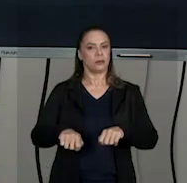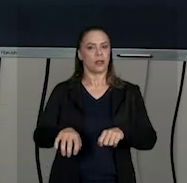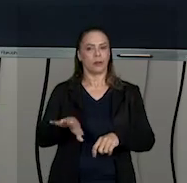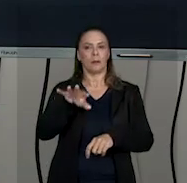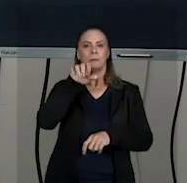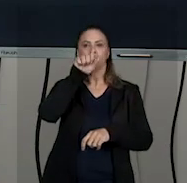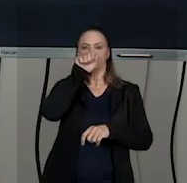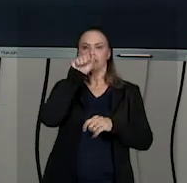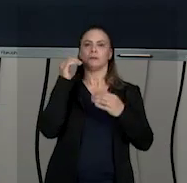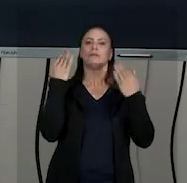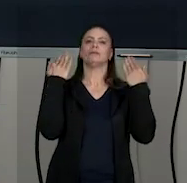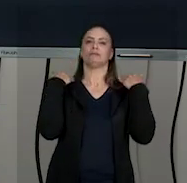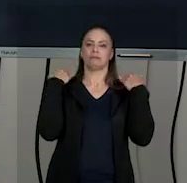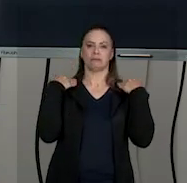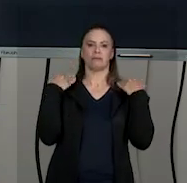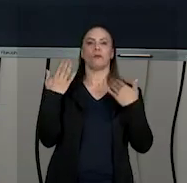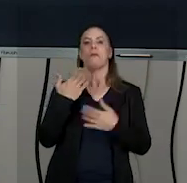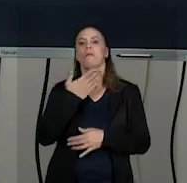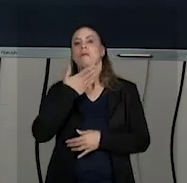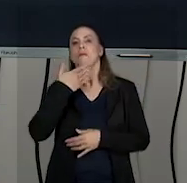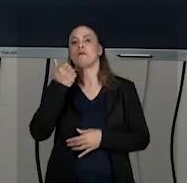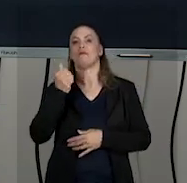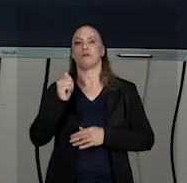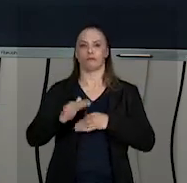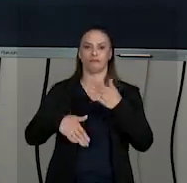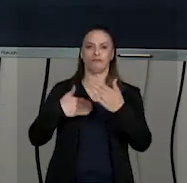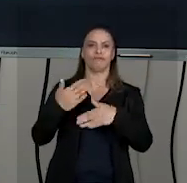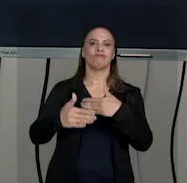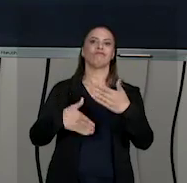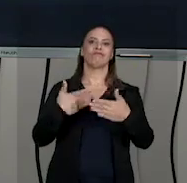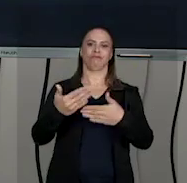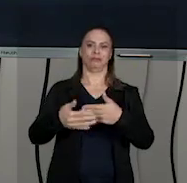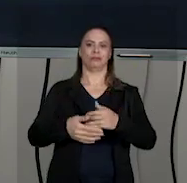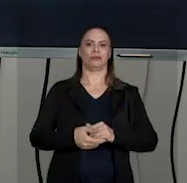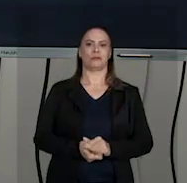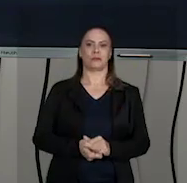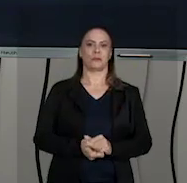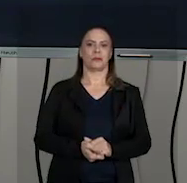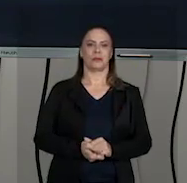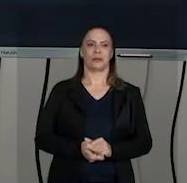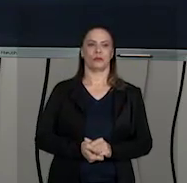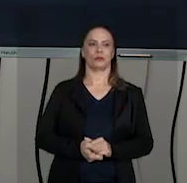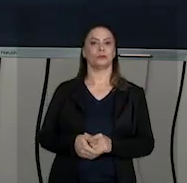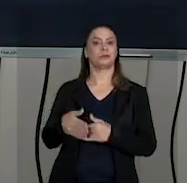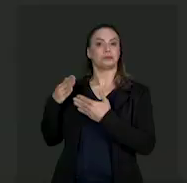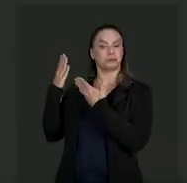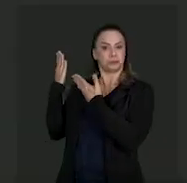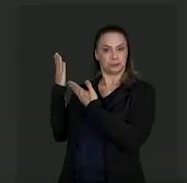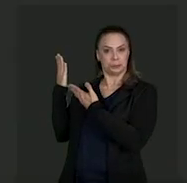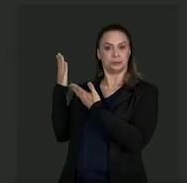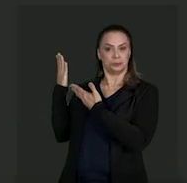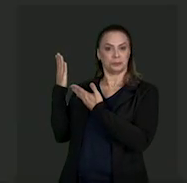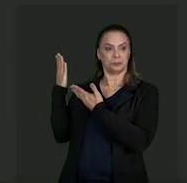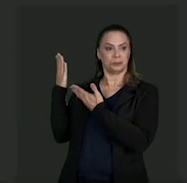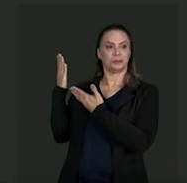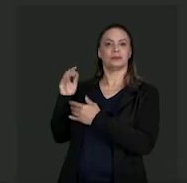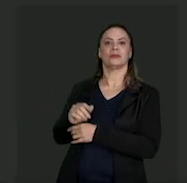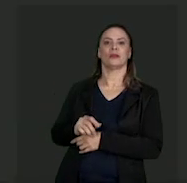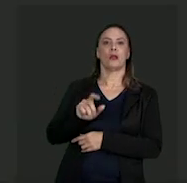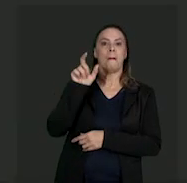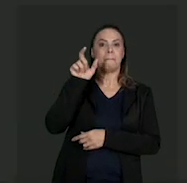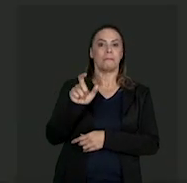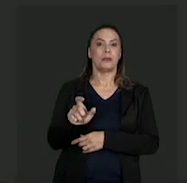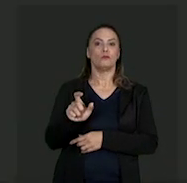capacidade, melhor será então o seu desempenho. Bom, então eu coloquei uma imagem aqui, né, de uma pessoa